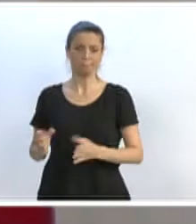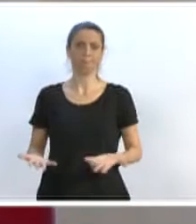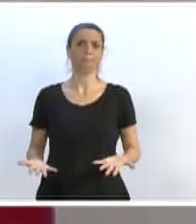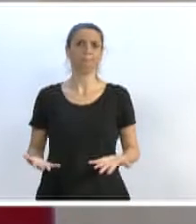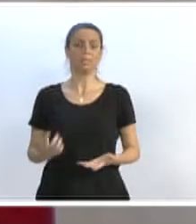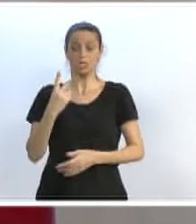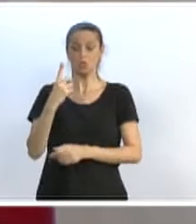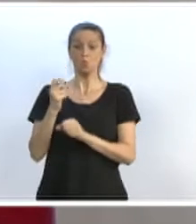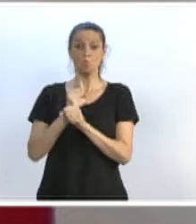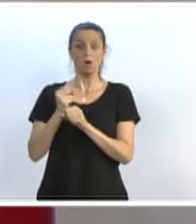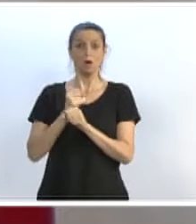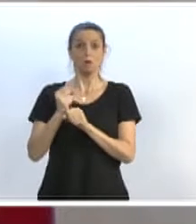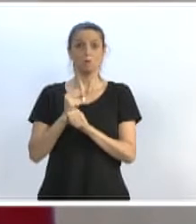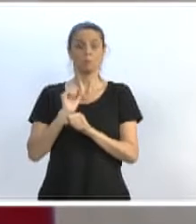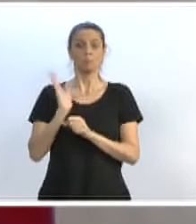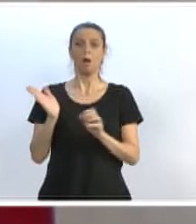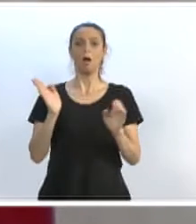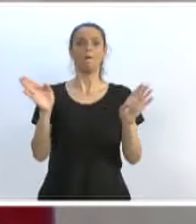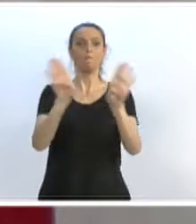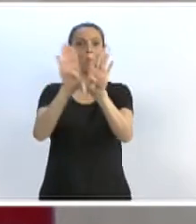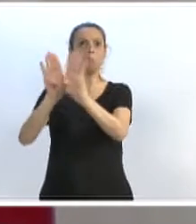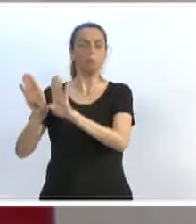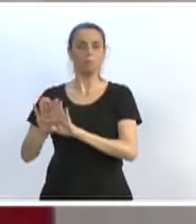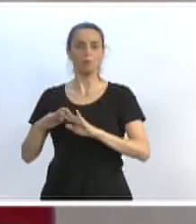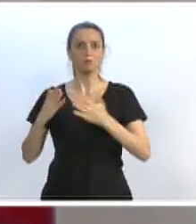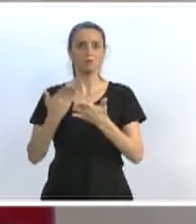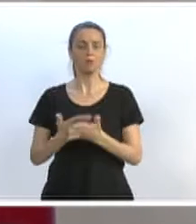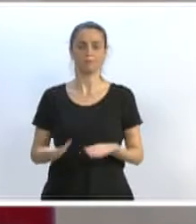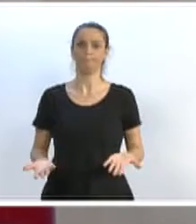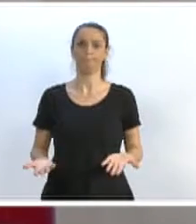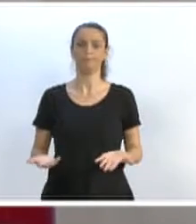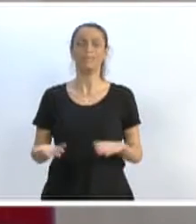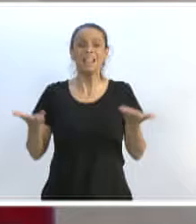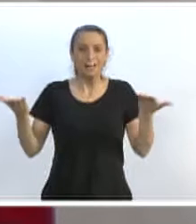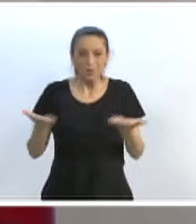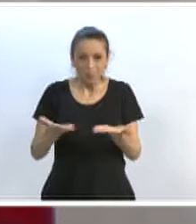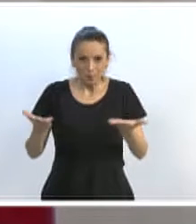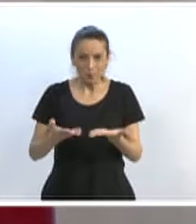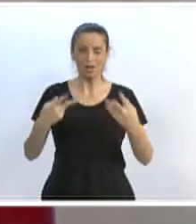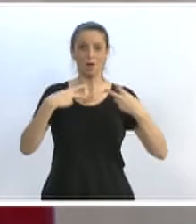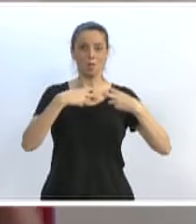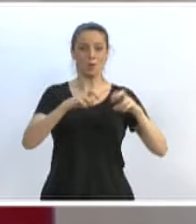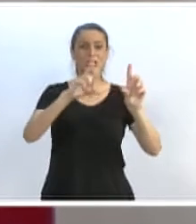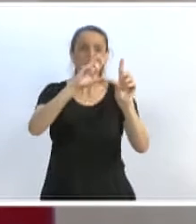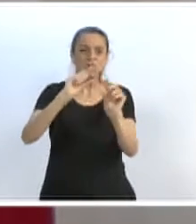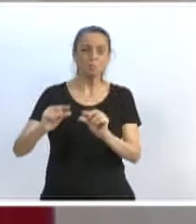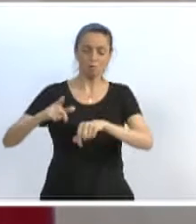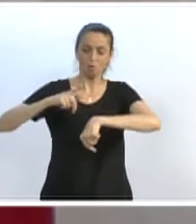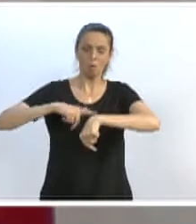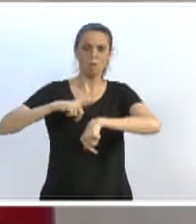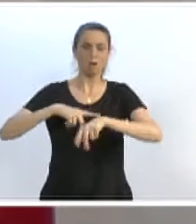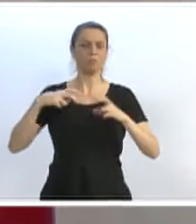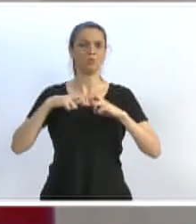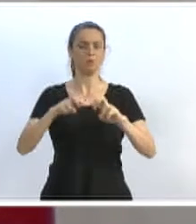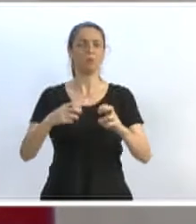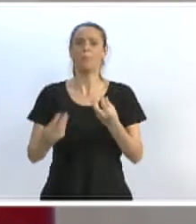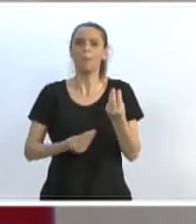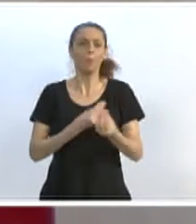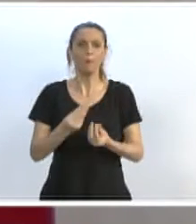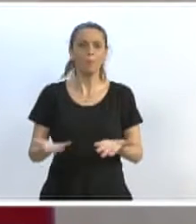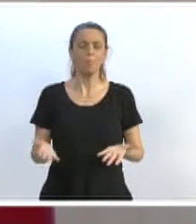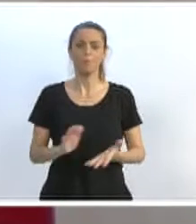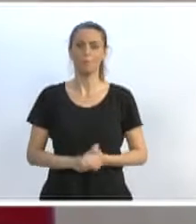além disso, senhoras e senhores, a redução de mais de 90, ou que seja, quase 90 horários de ônibus no nosso